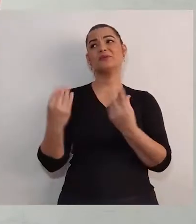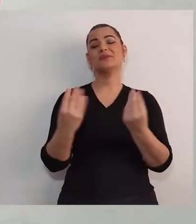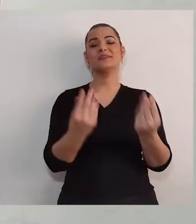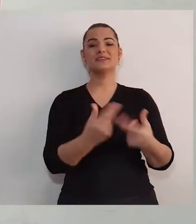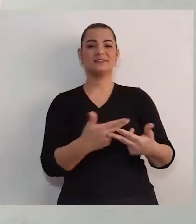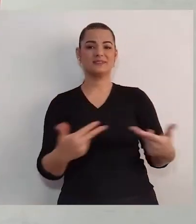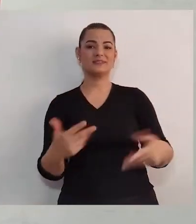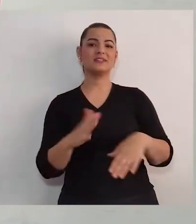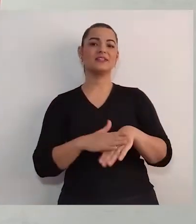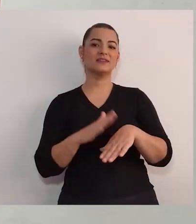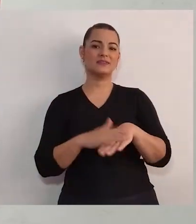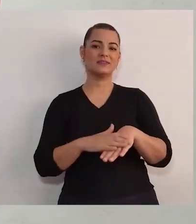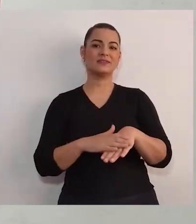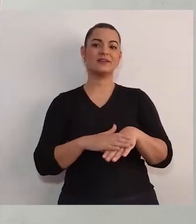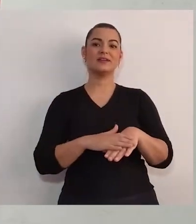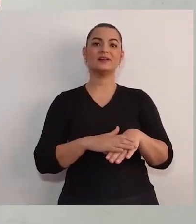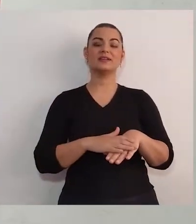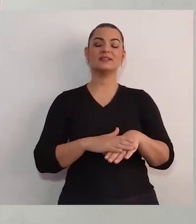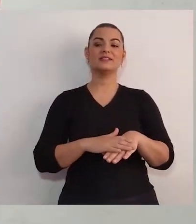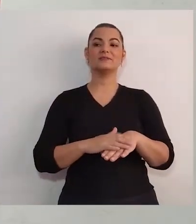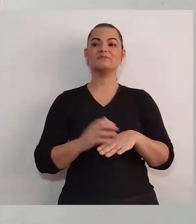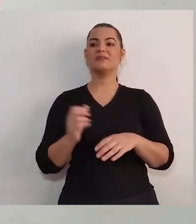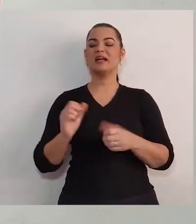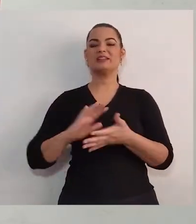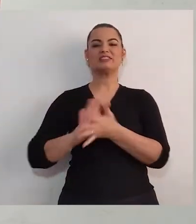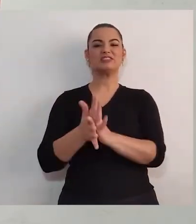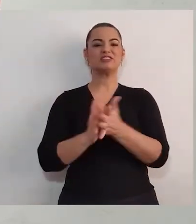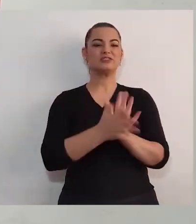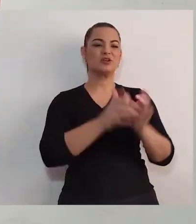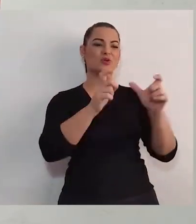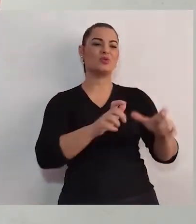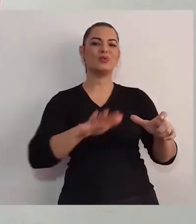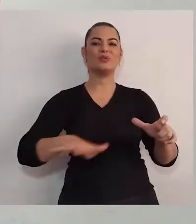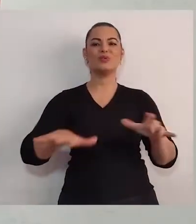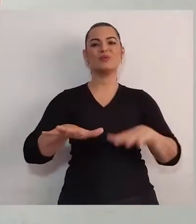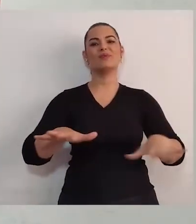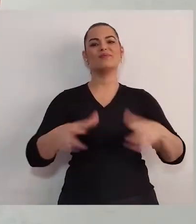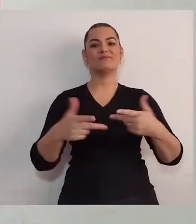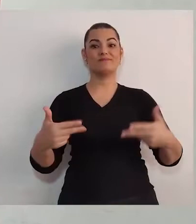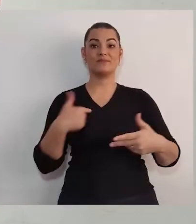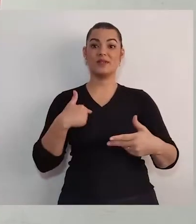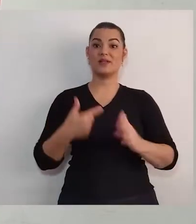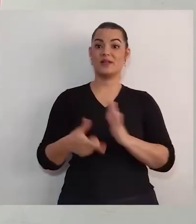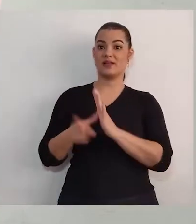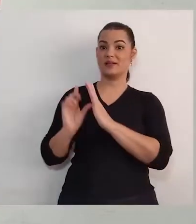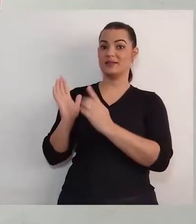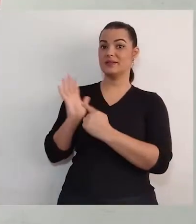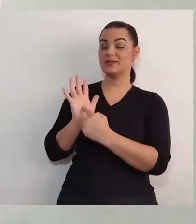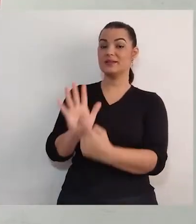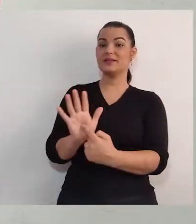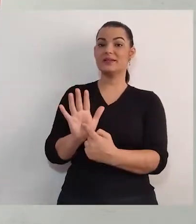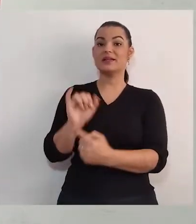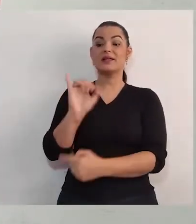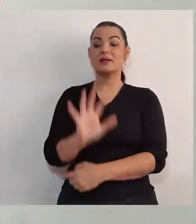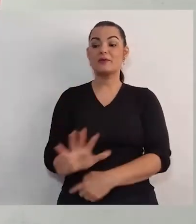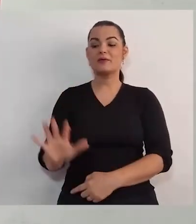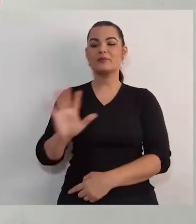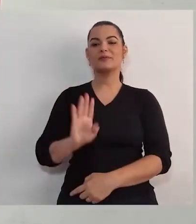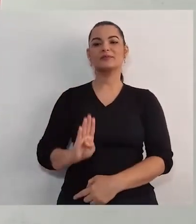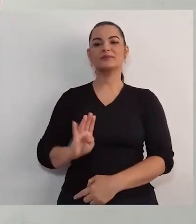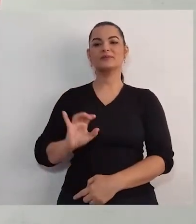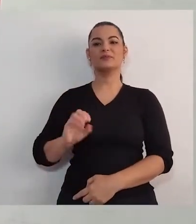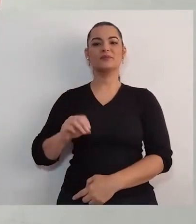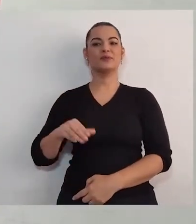que levaram e ainda levam à degradação dos ambientes. Eu mostrei para vocês uma imagem do bioma